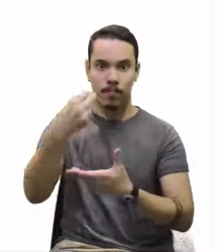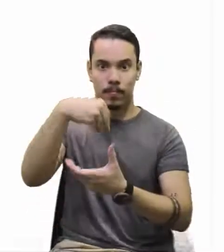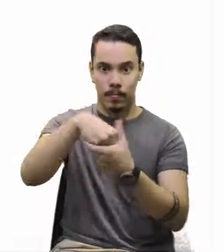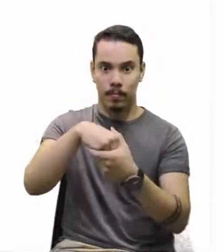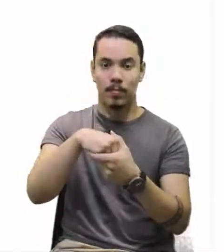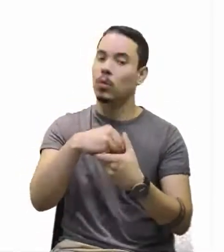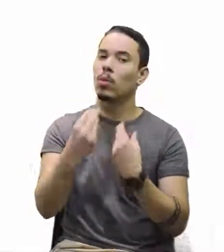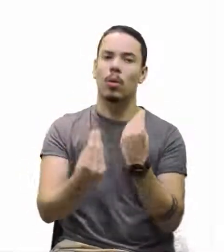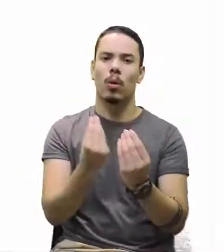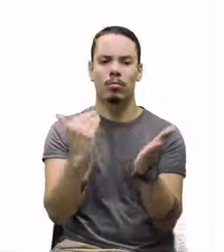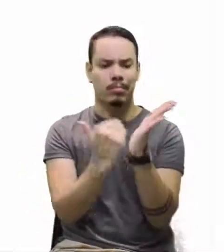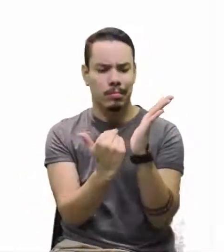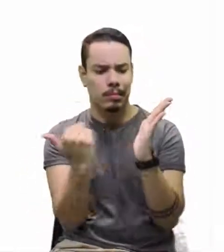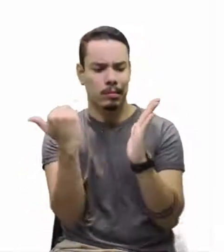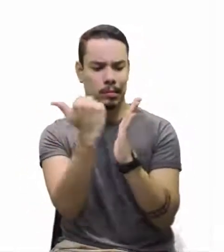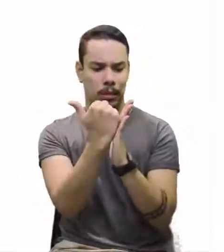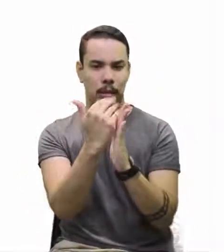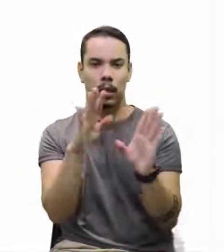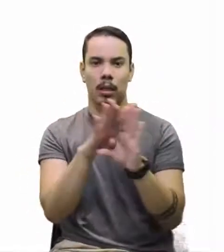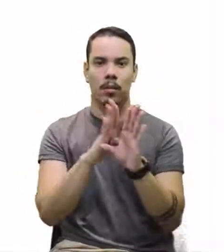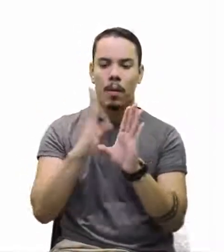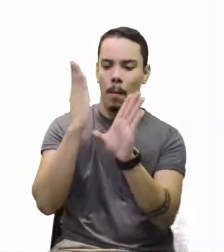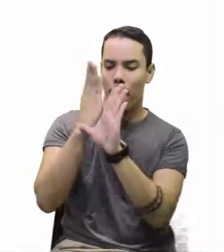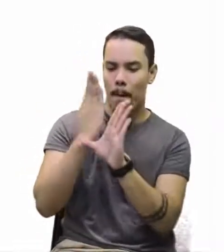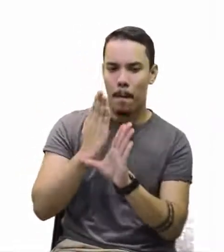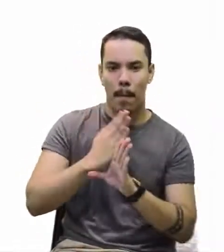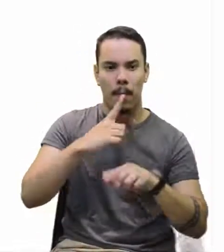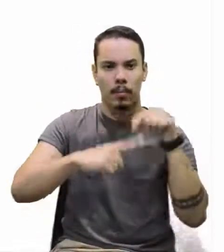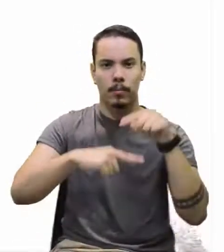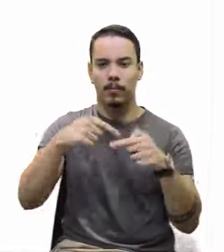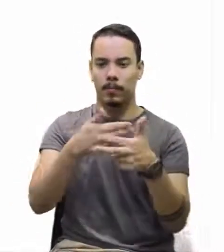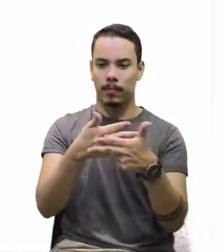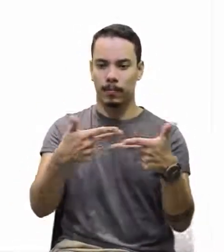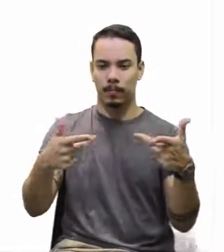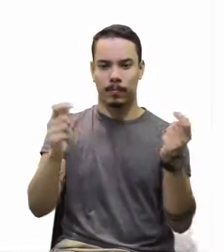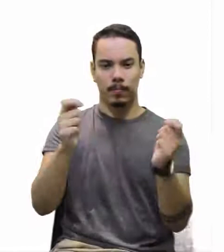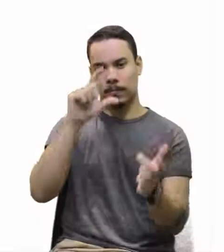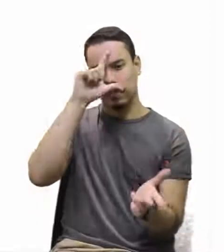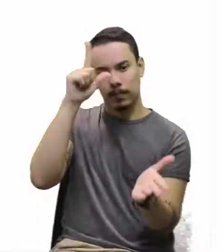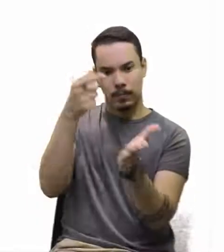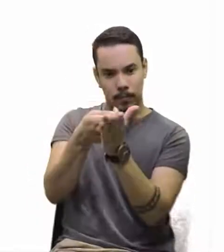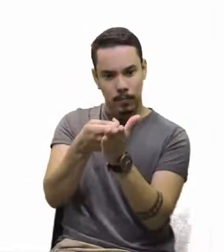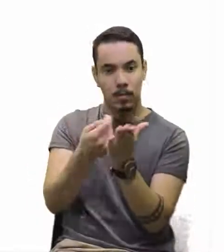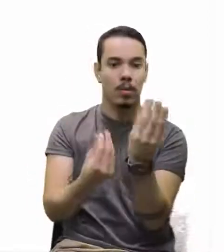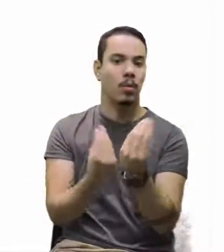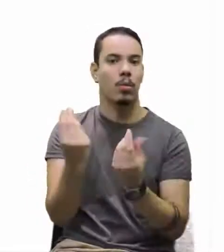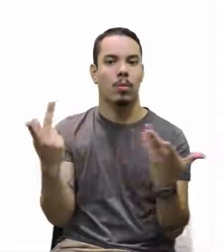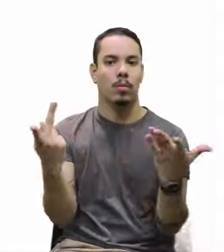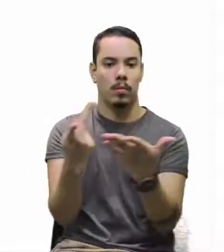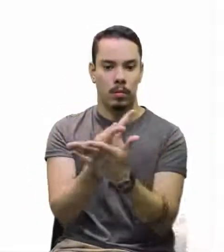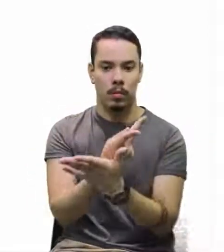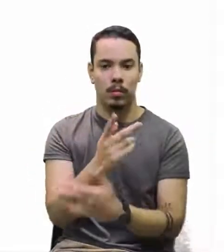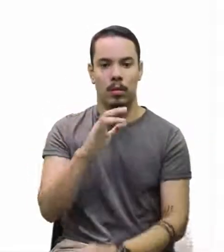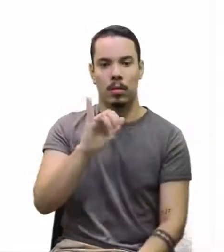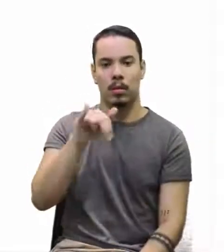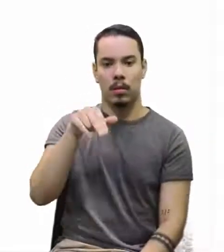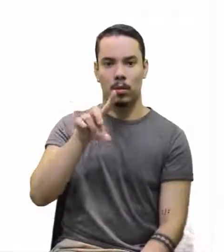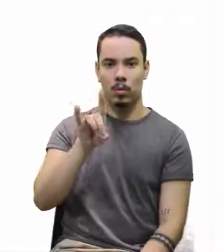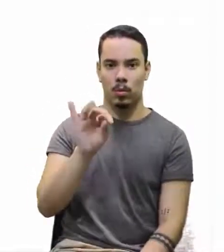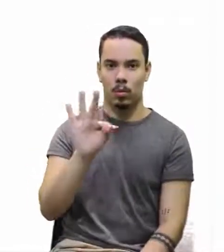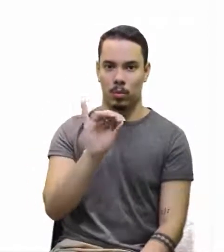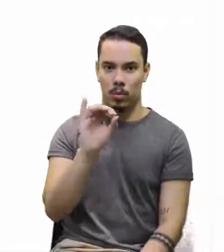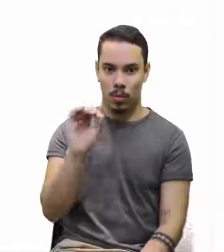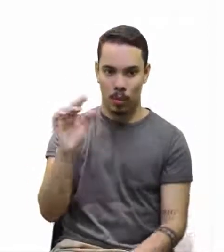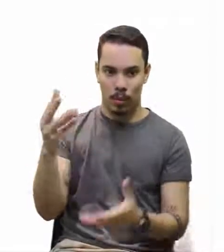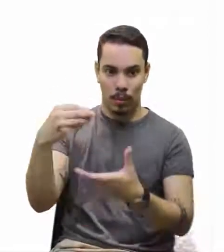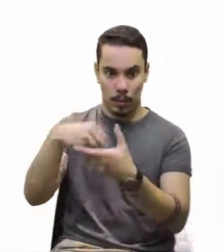grandeza dele. Identificar os elementos que interferem na determinação da indutância de um indutor,